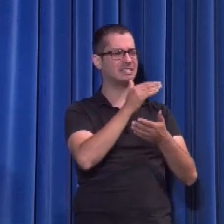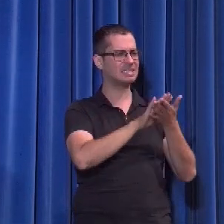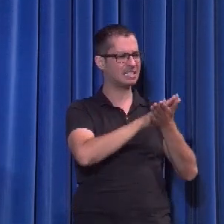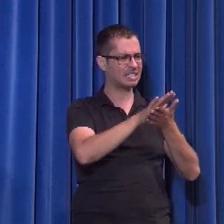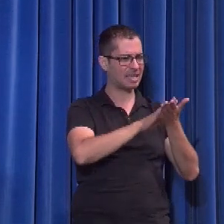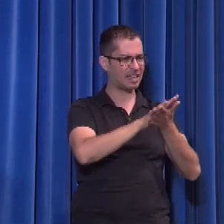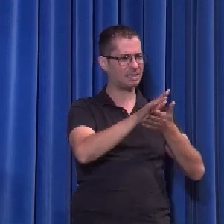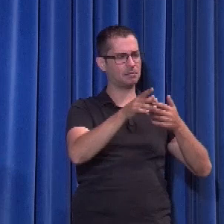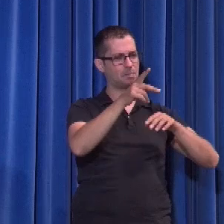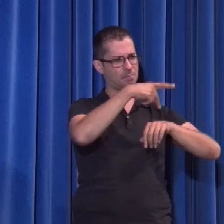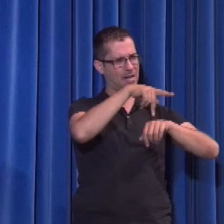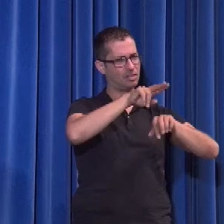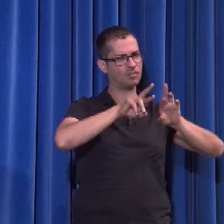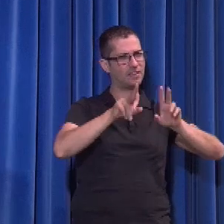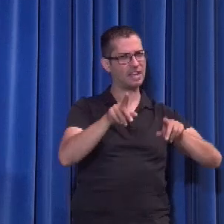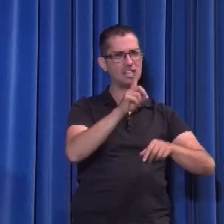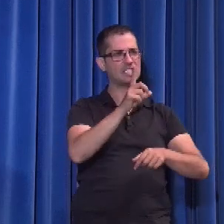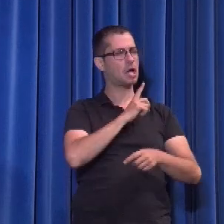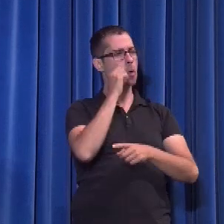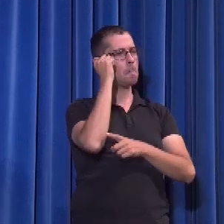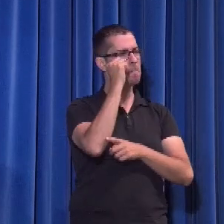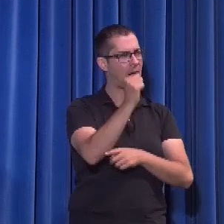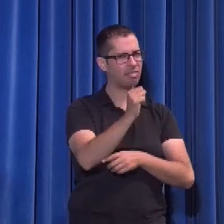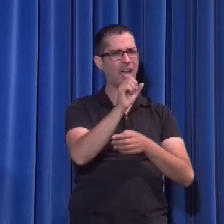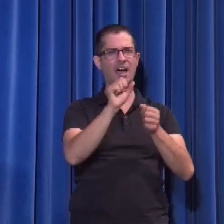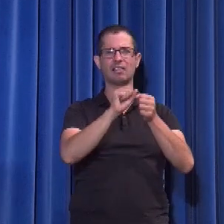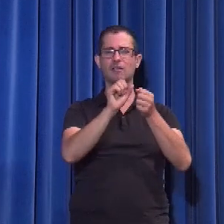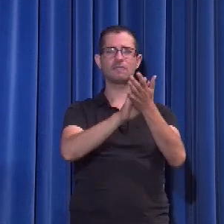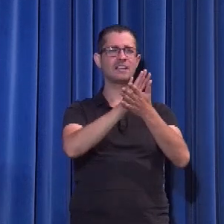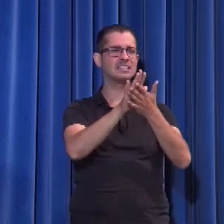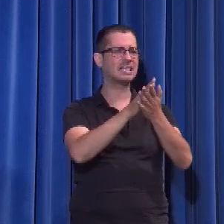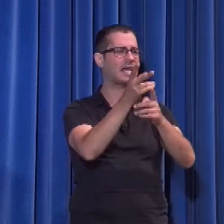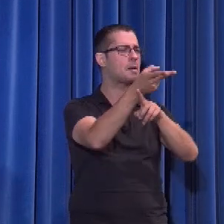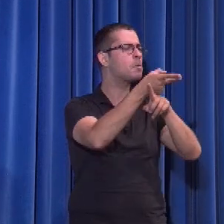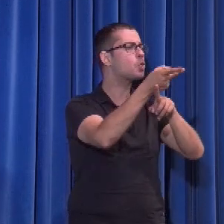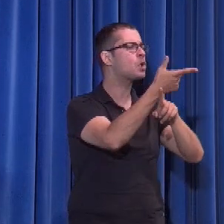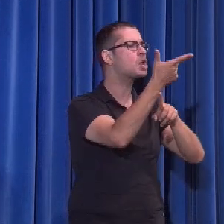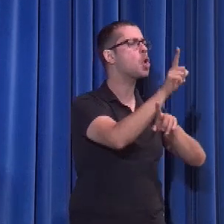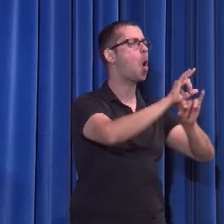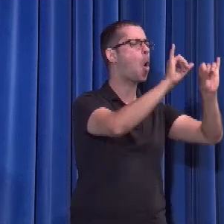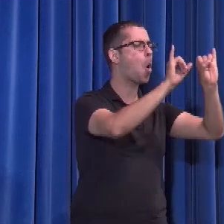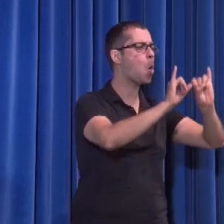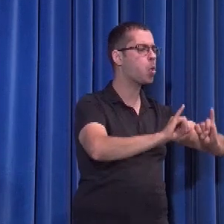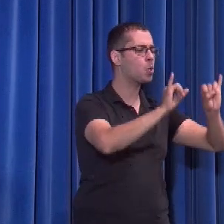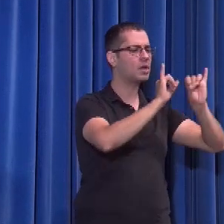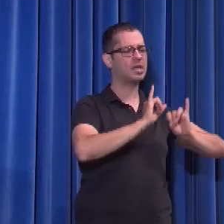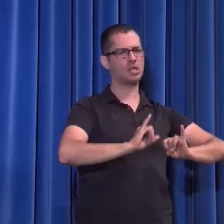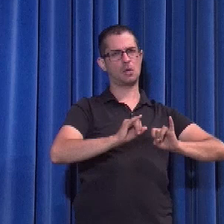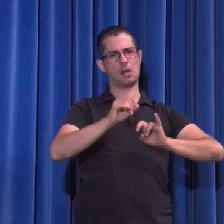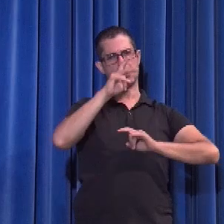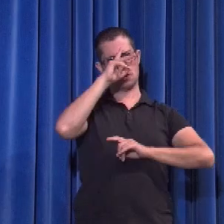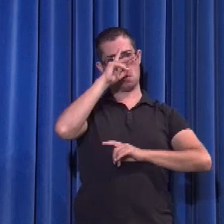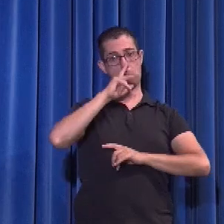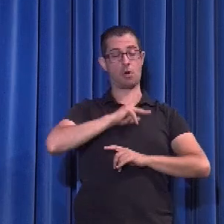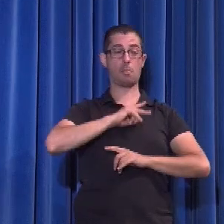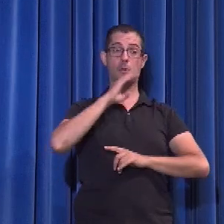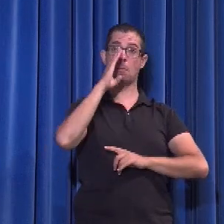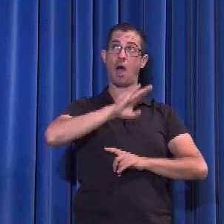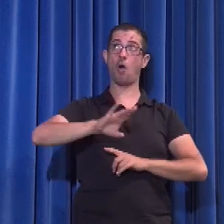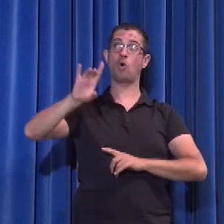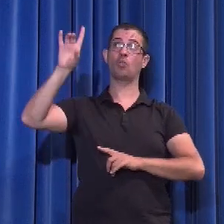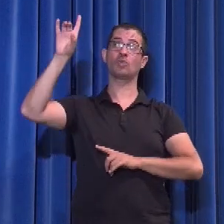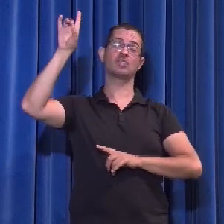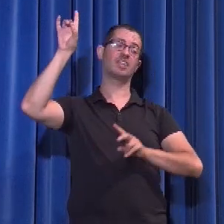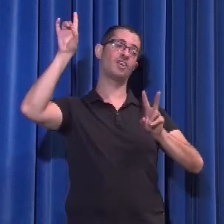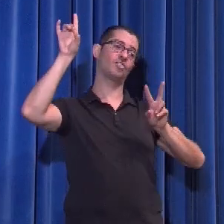sangue inocente neste lugar, nem andardes após os outros deuses para vosso próprio mal, eu vos farei